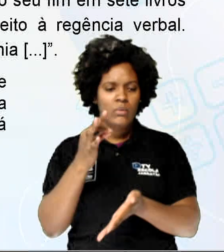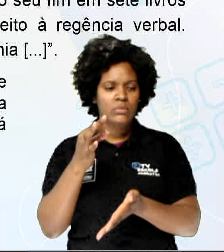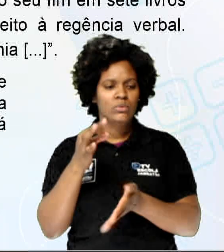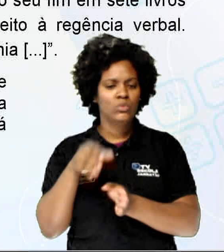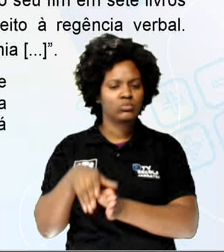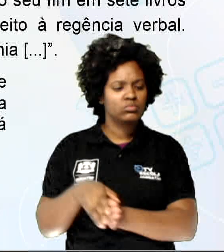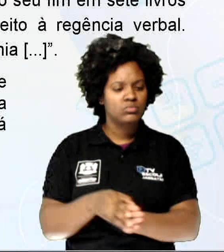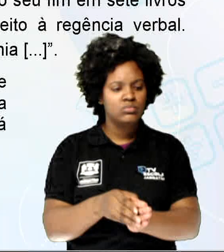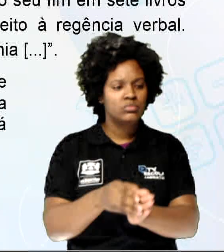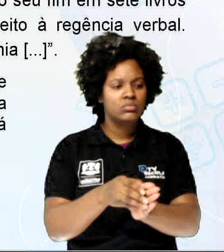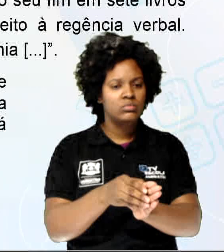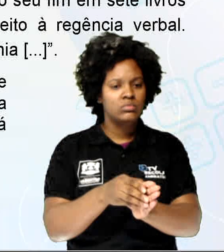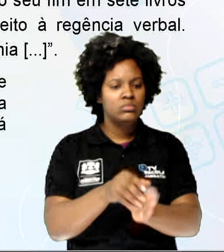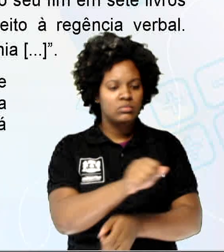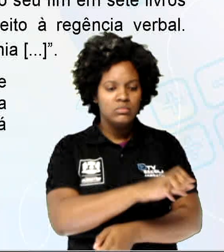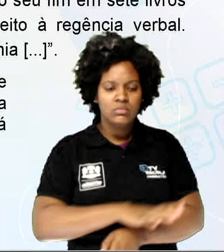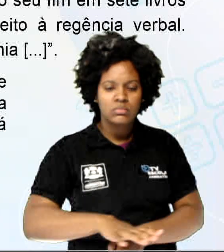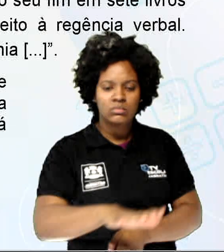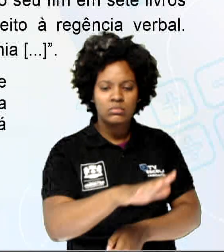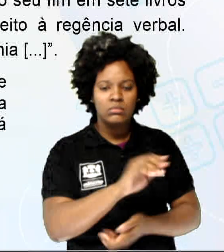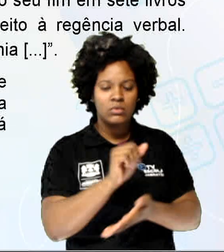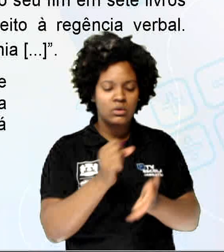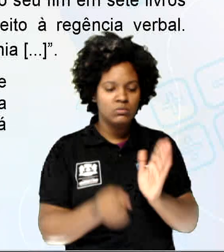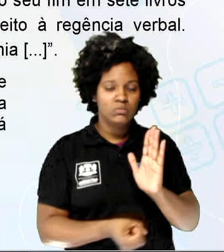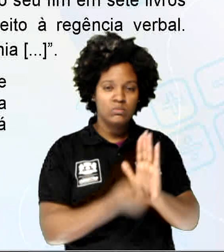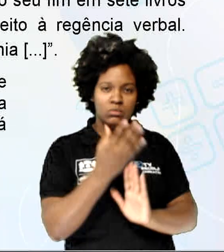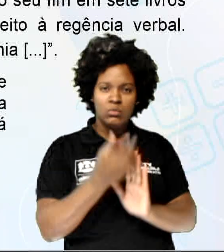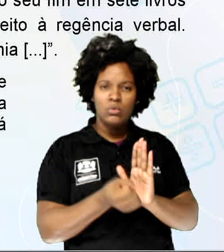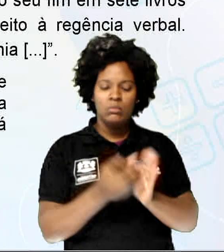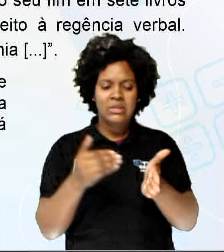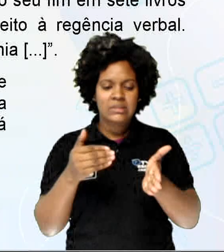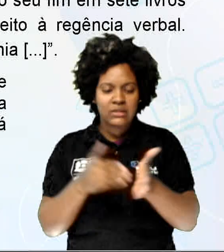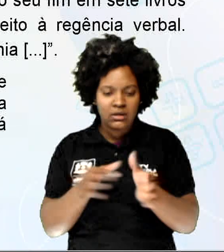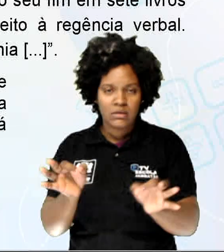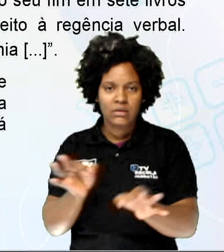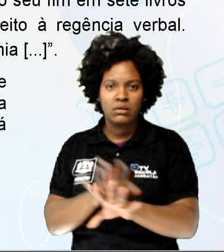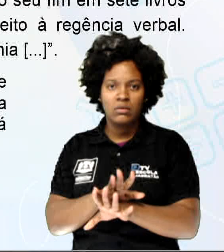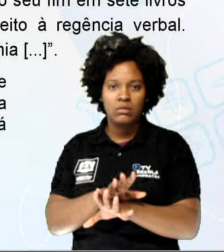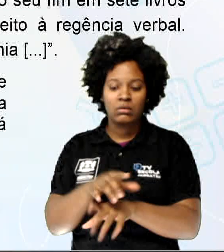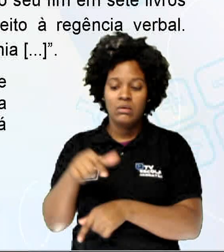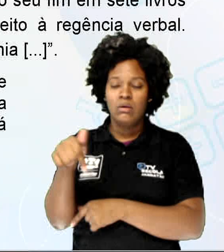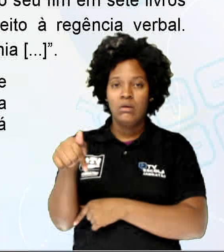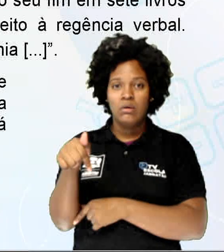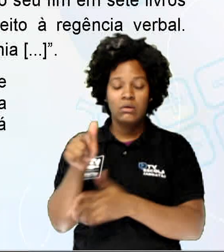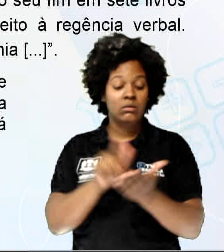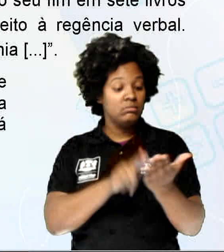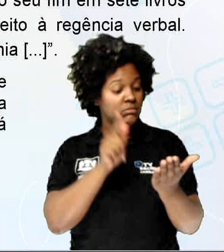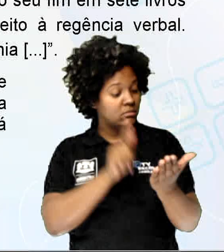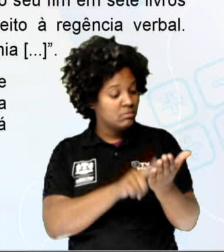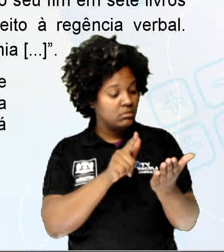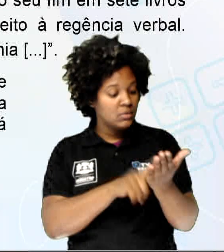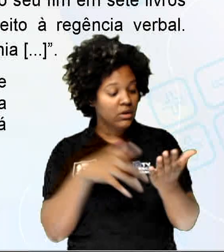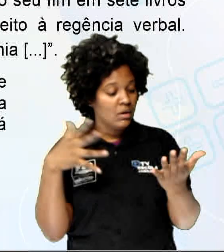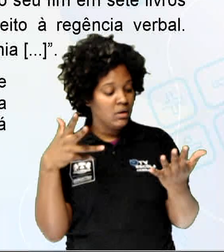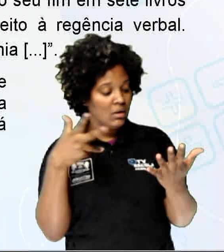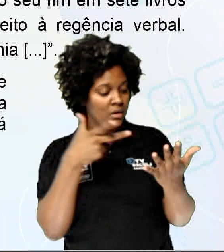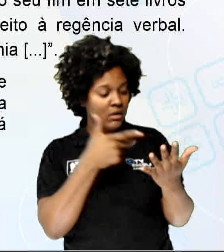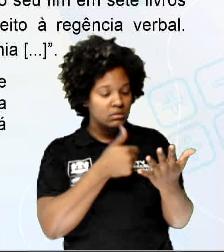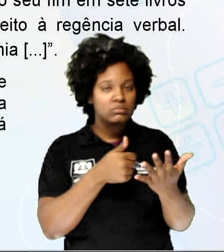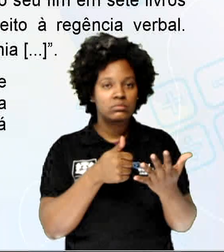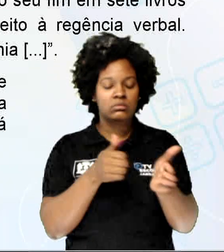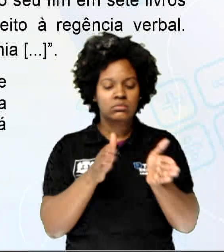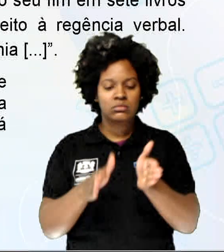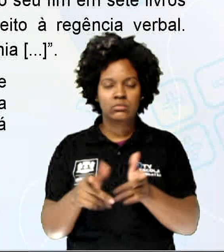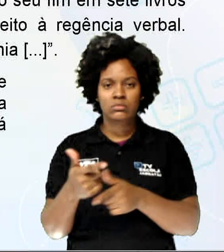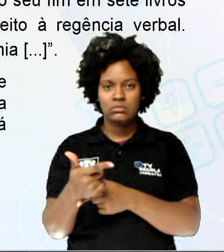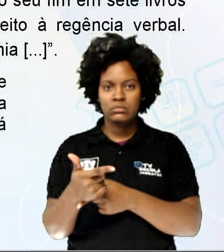desde a sua criação até o seu fim em 7 livros incríveis. Segundo parágrafo do texto